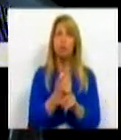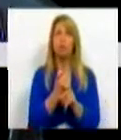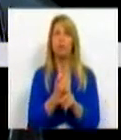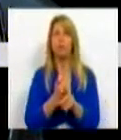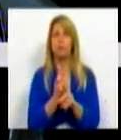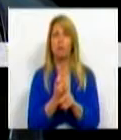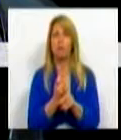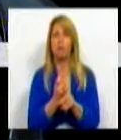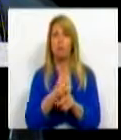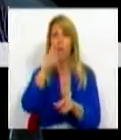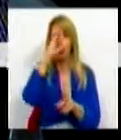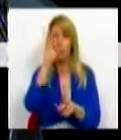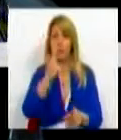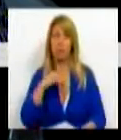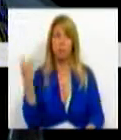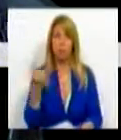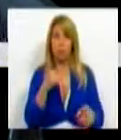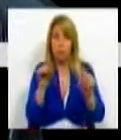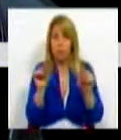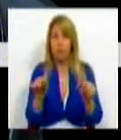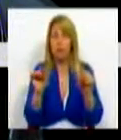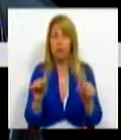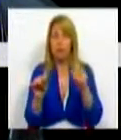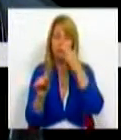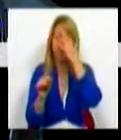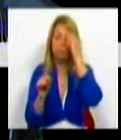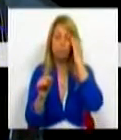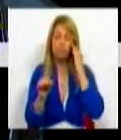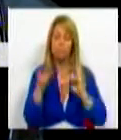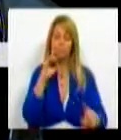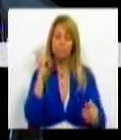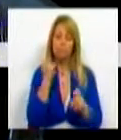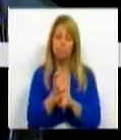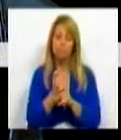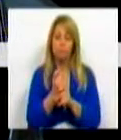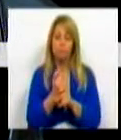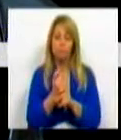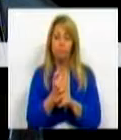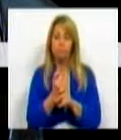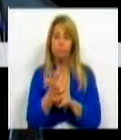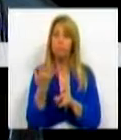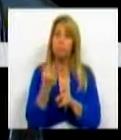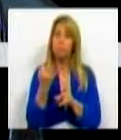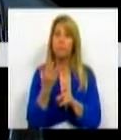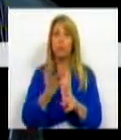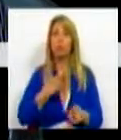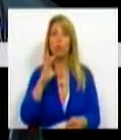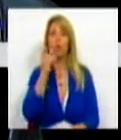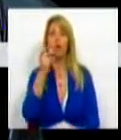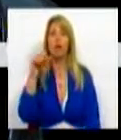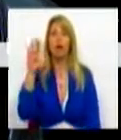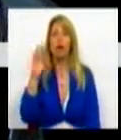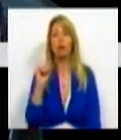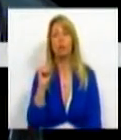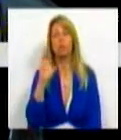e sabendo de nós que essa supervisão até foi classificada pelo Dr. Carlos Costa